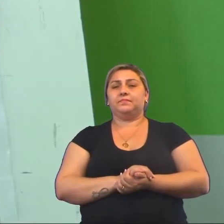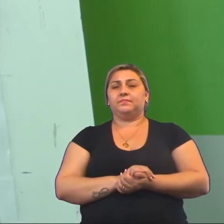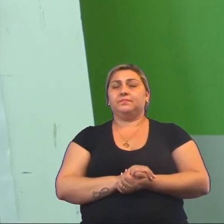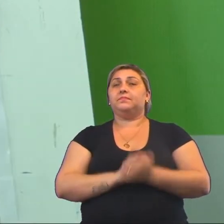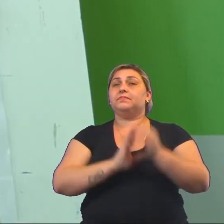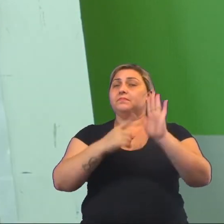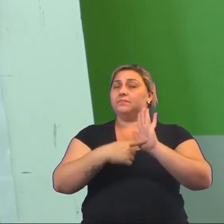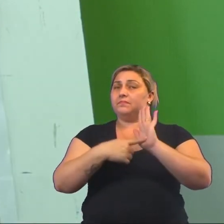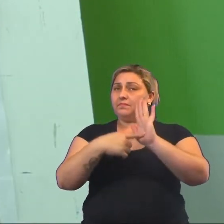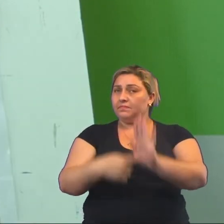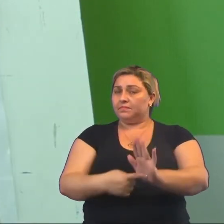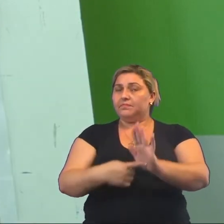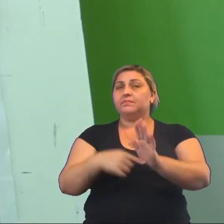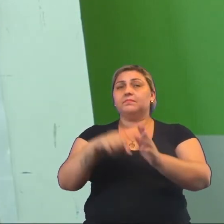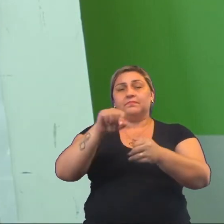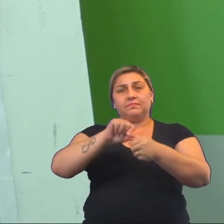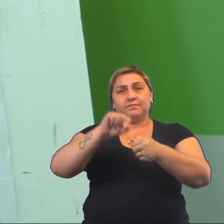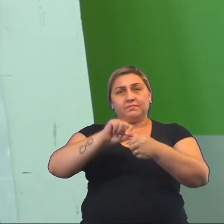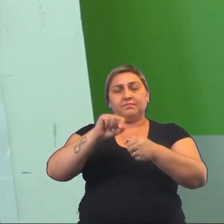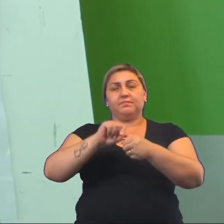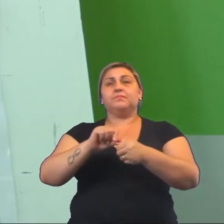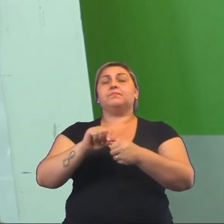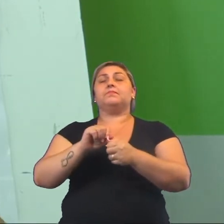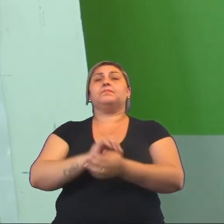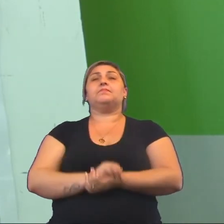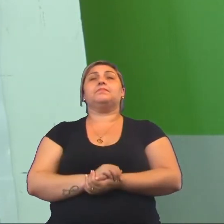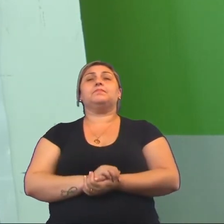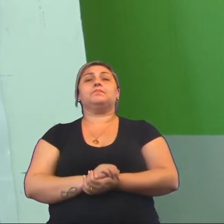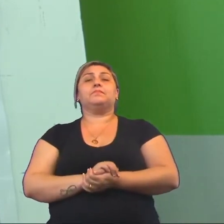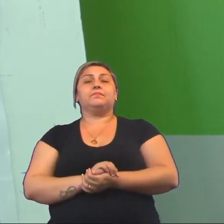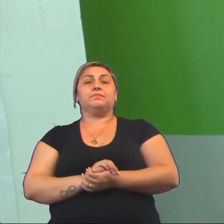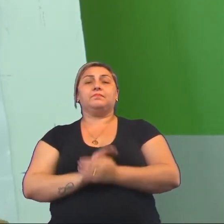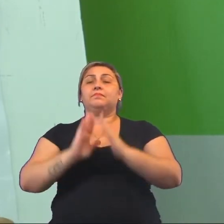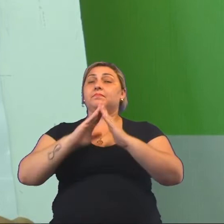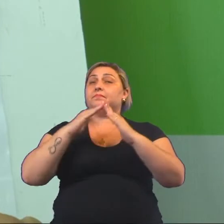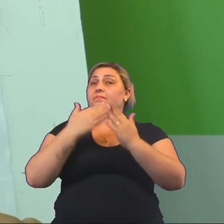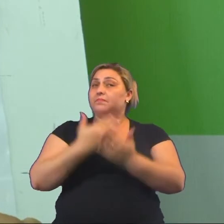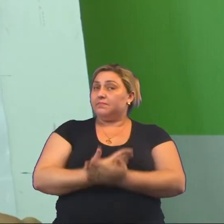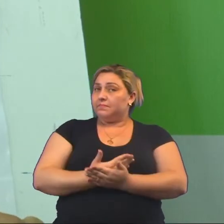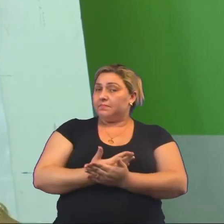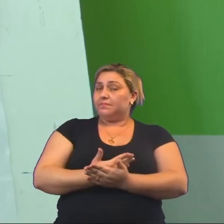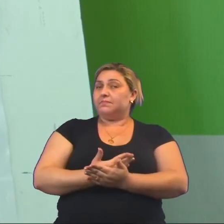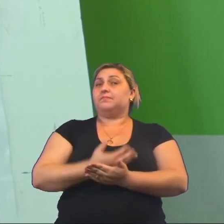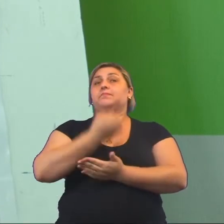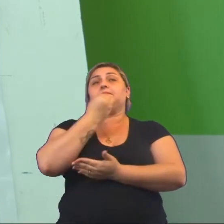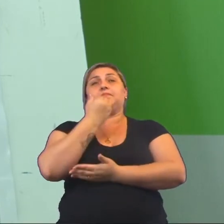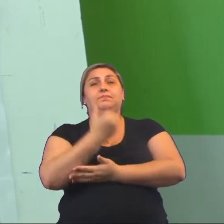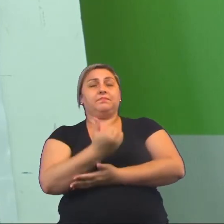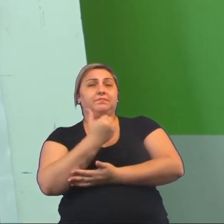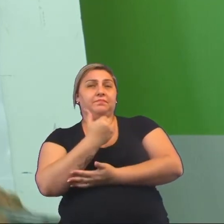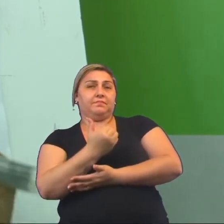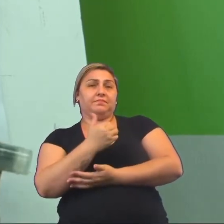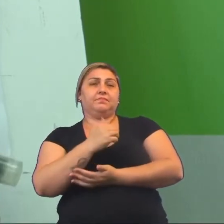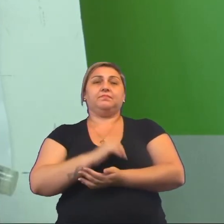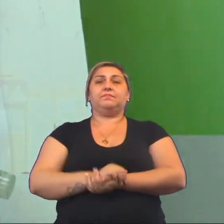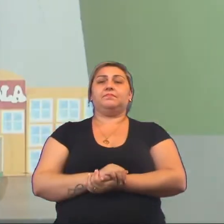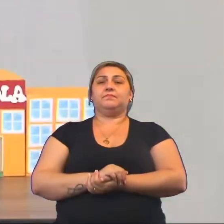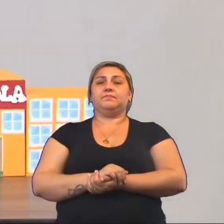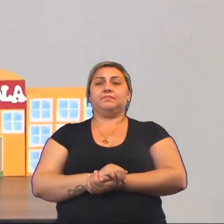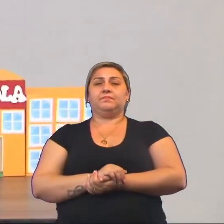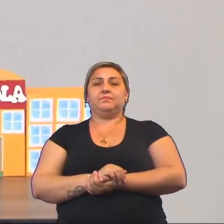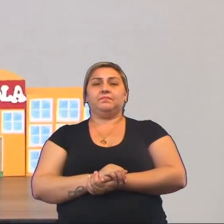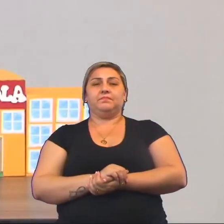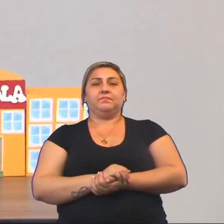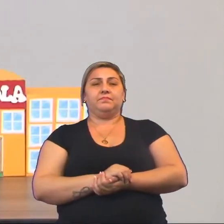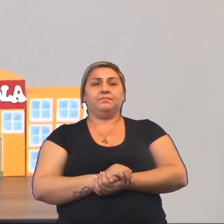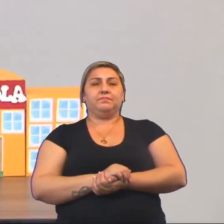estão apresentando, realizando esta atividade na escola. Muito bem. Vamos